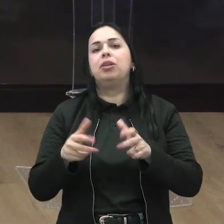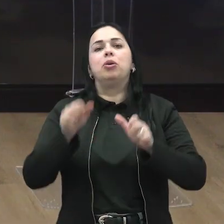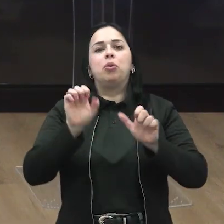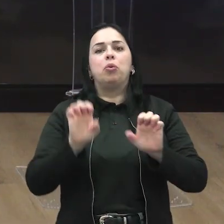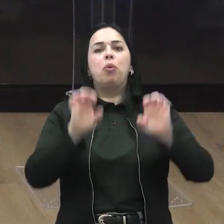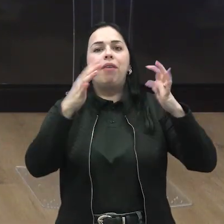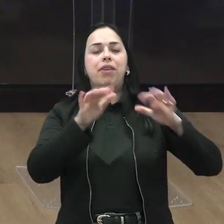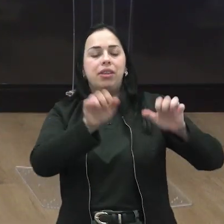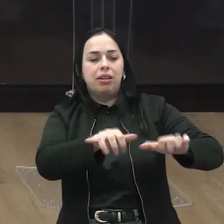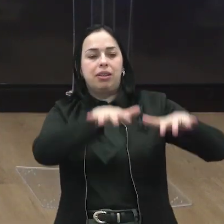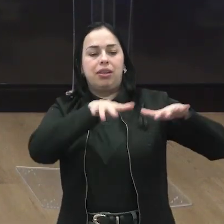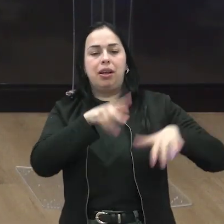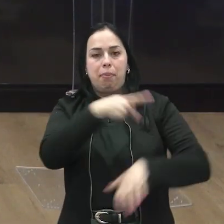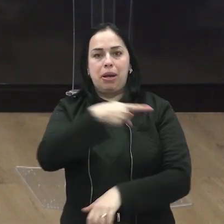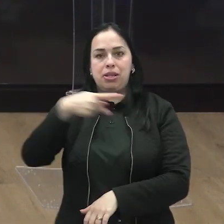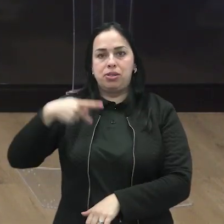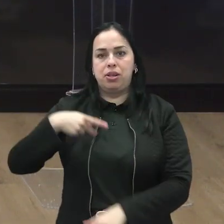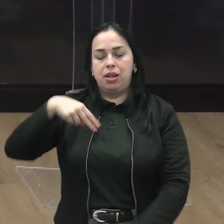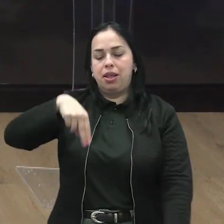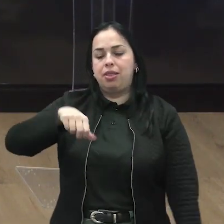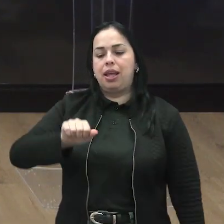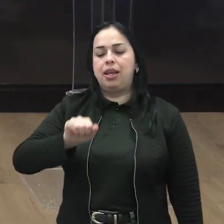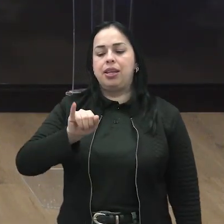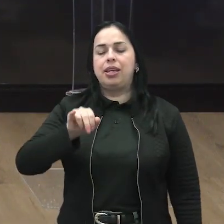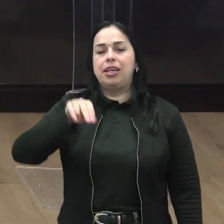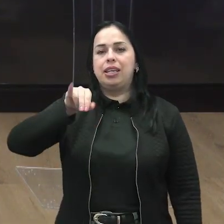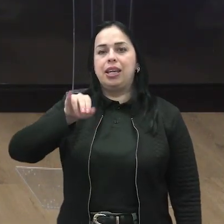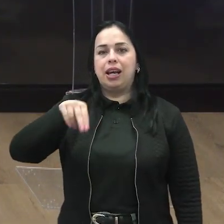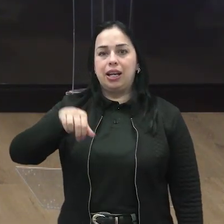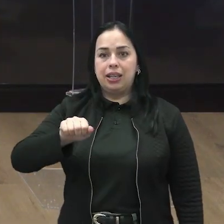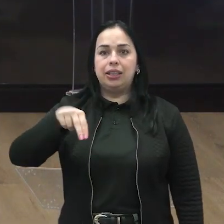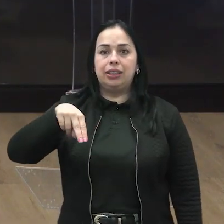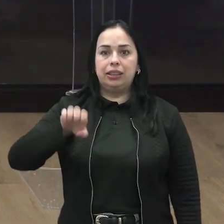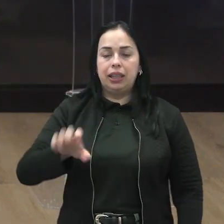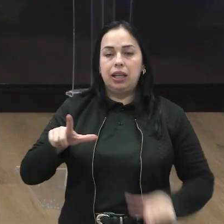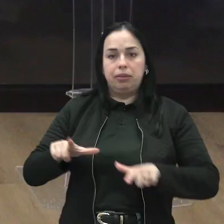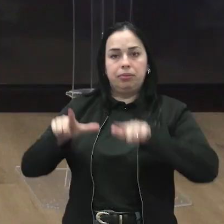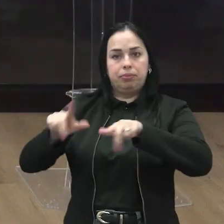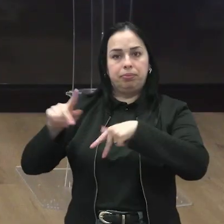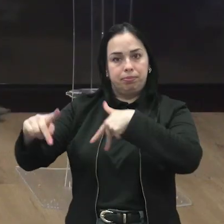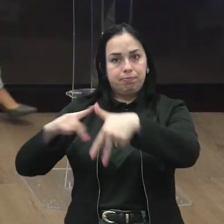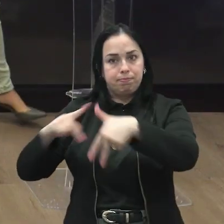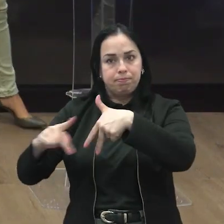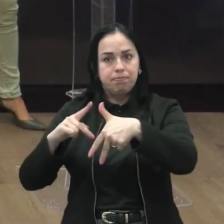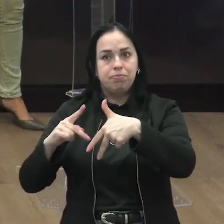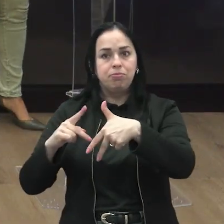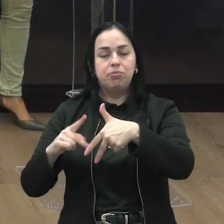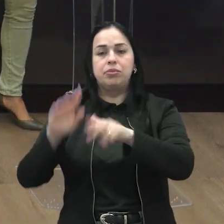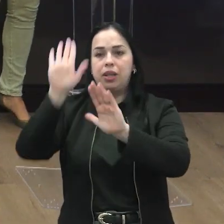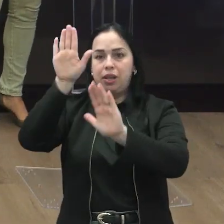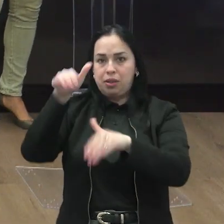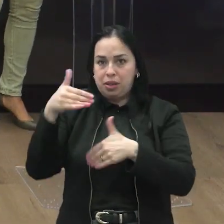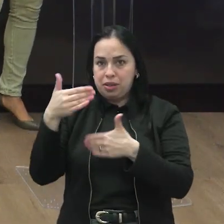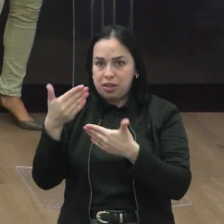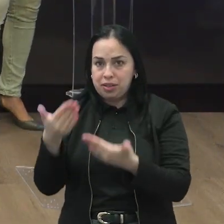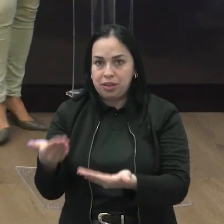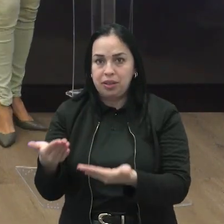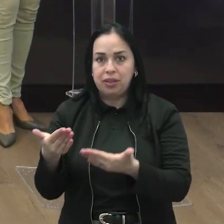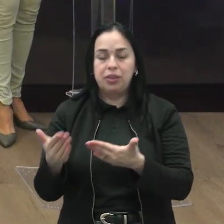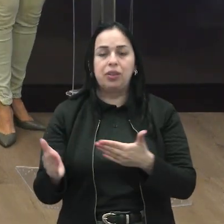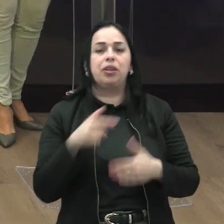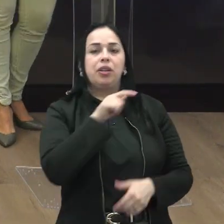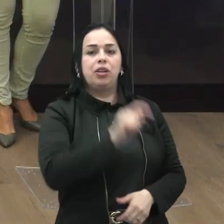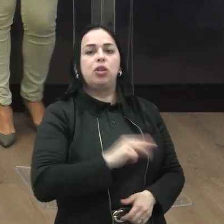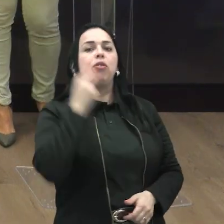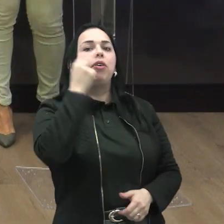durante evento realizado em plenário, a pastora Nayane Câmara recebeu o título de cidadã joseense. A